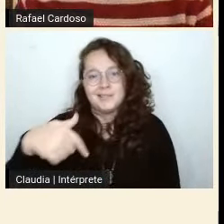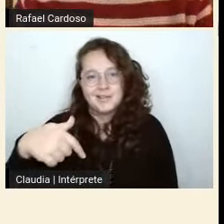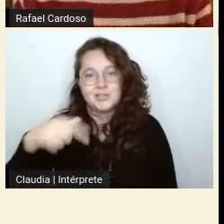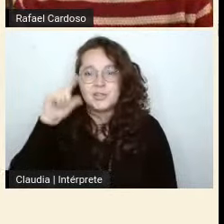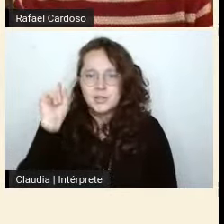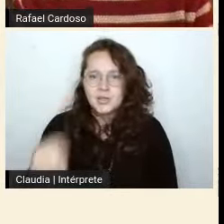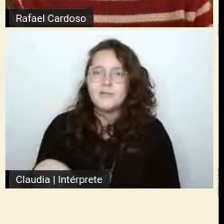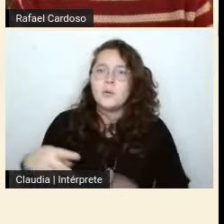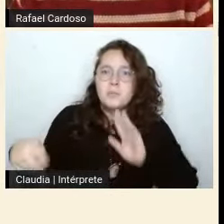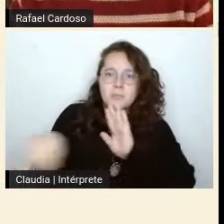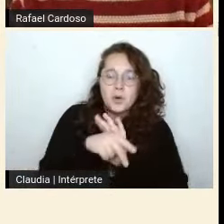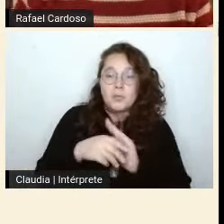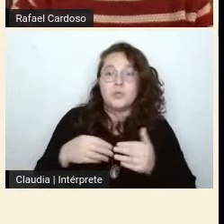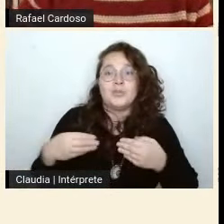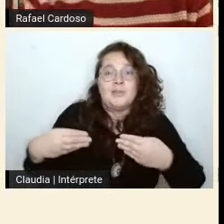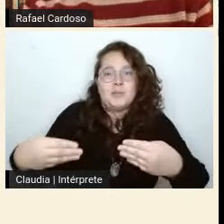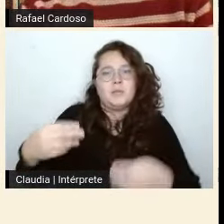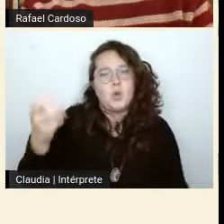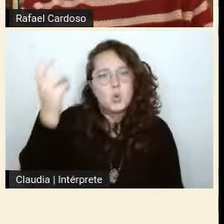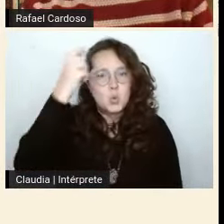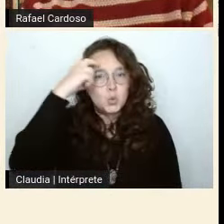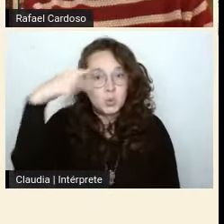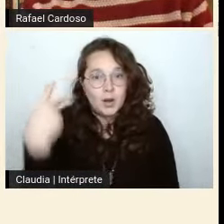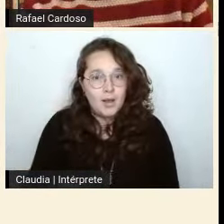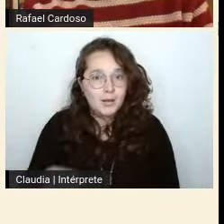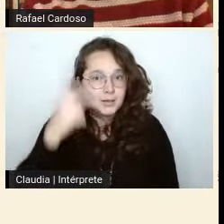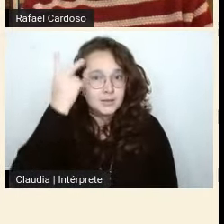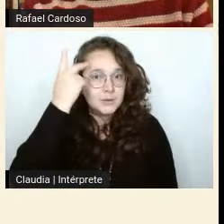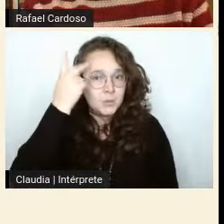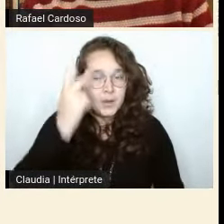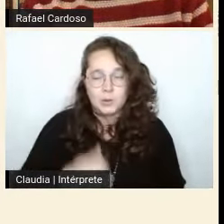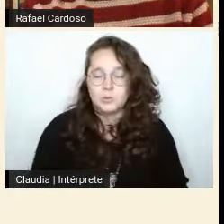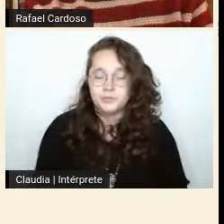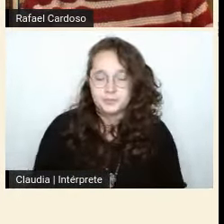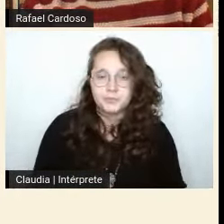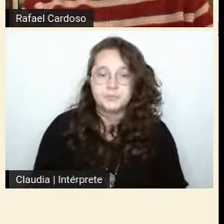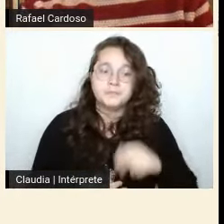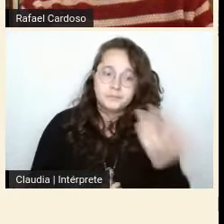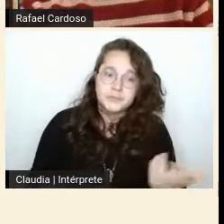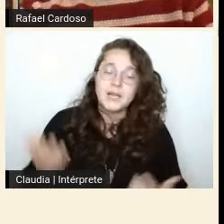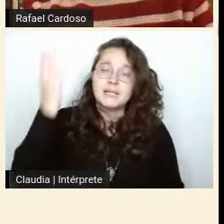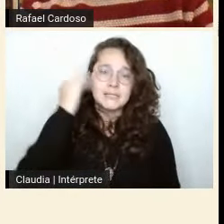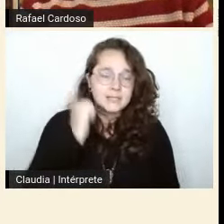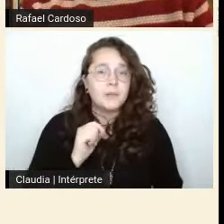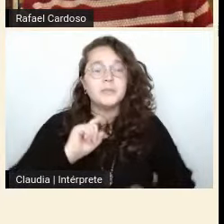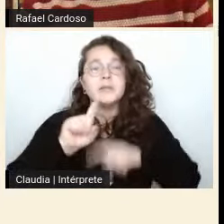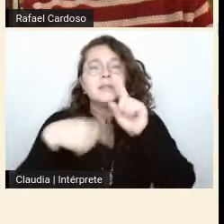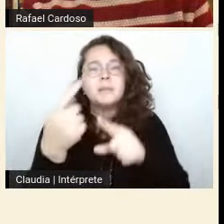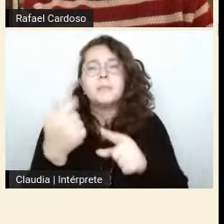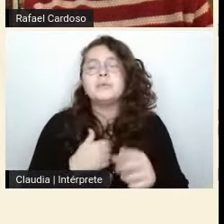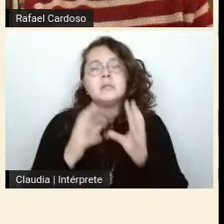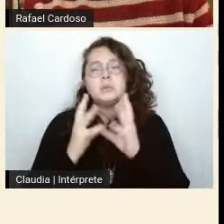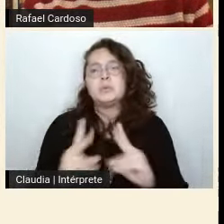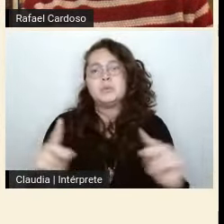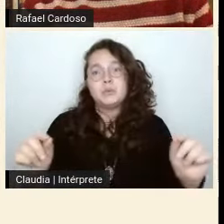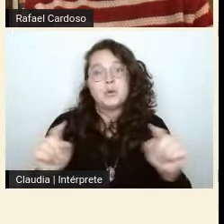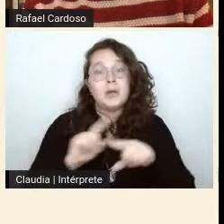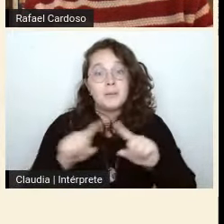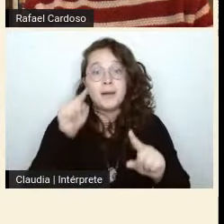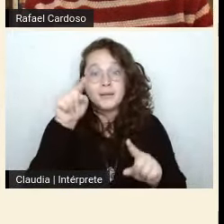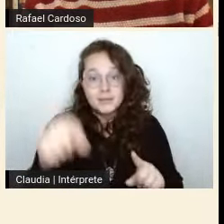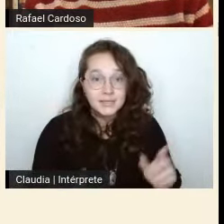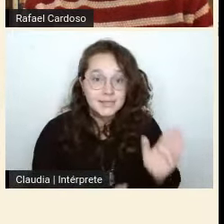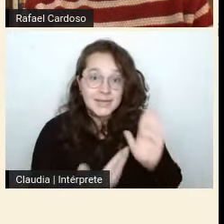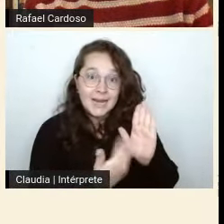Paulo. Apesar do relativo desconhecimento em que caiu na posteridade, esse pequeno volume foi responsável